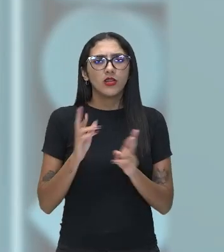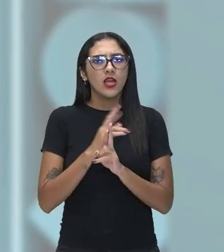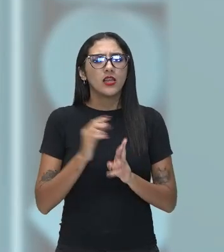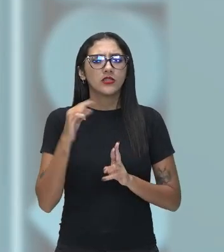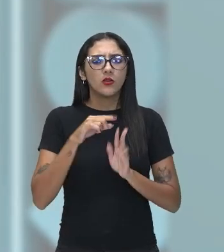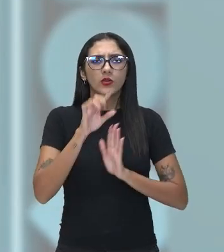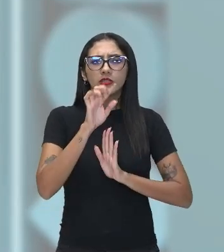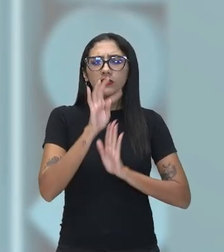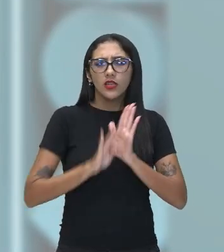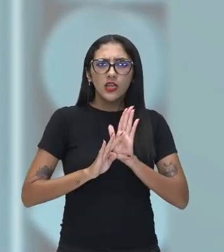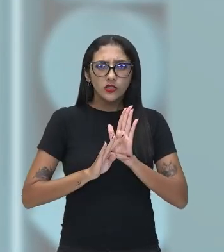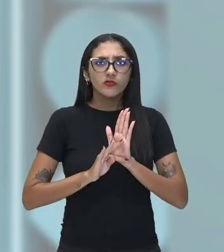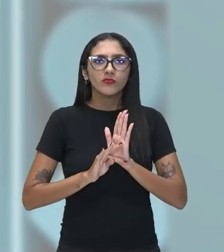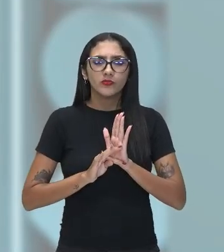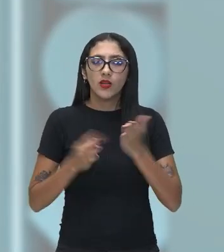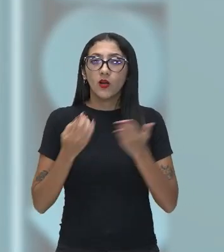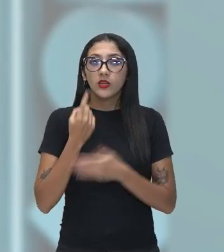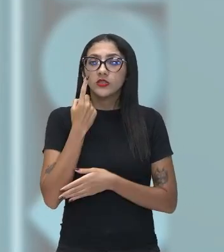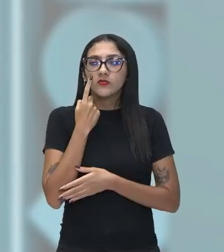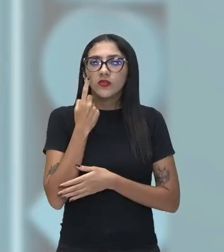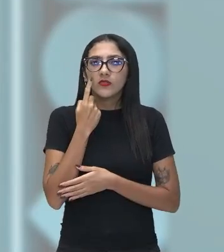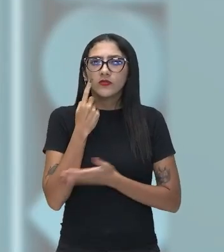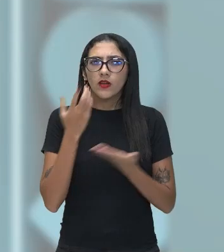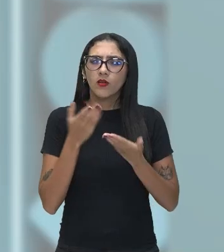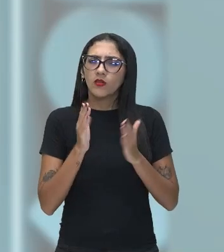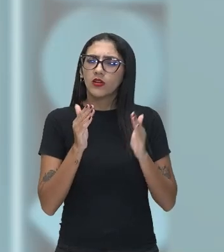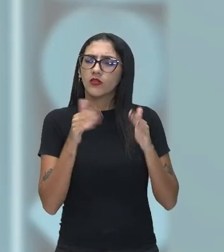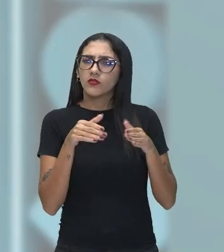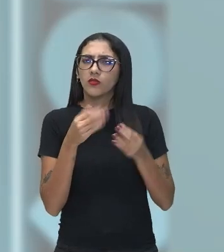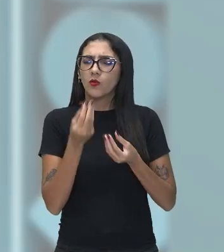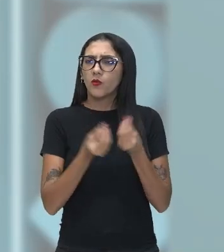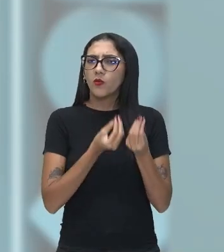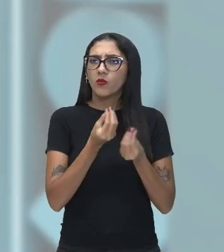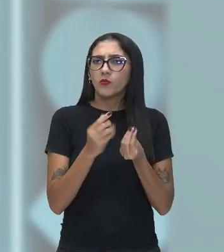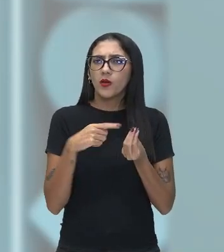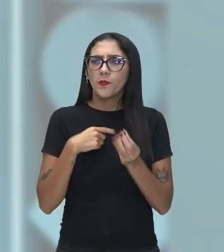nós vamos voltar o nosso olhar para a questão da